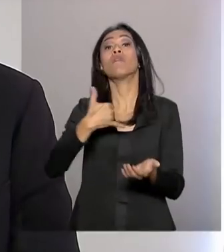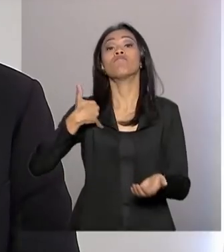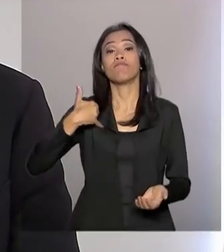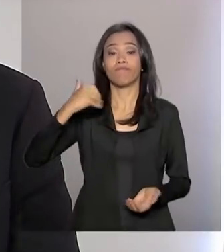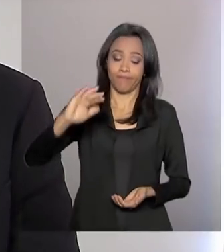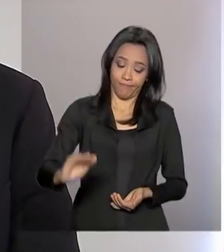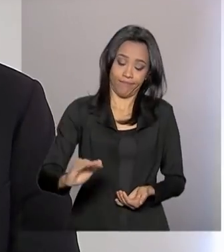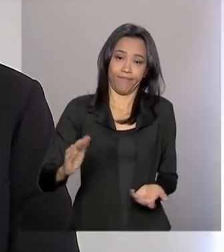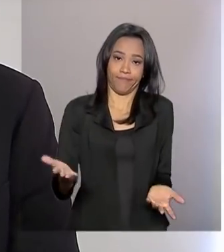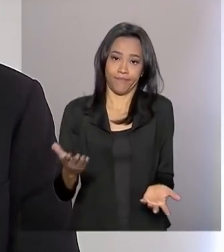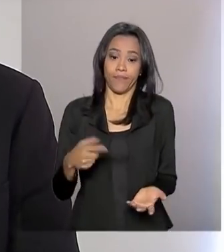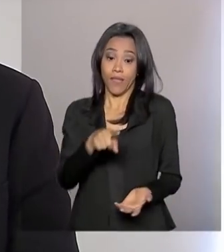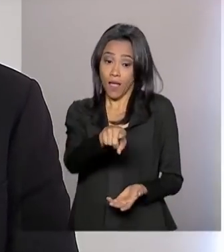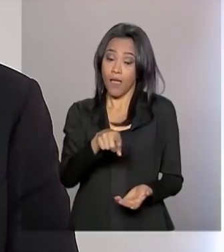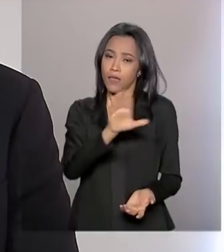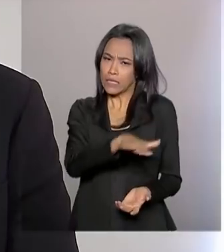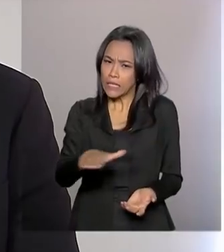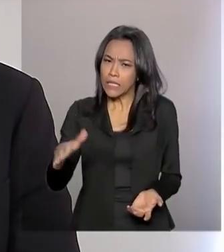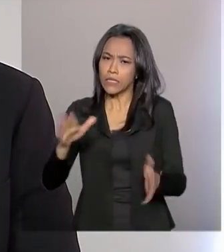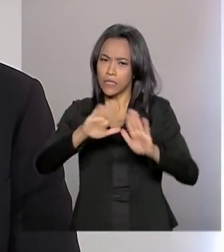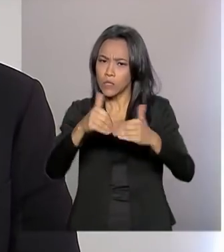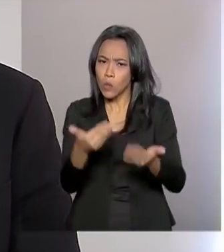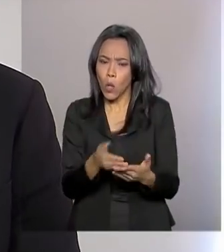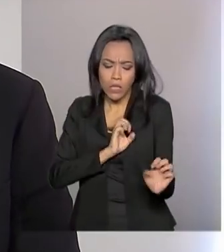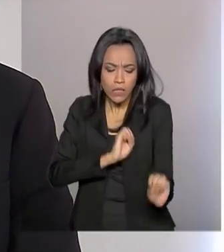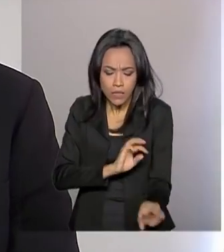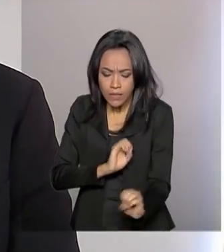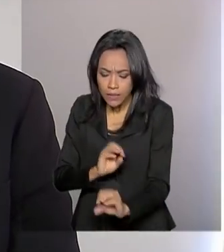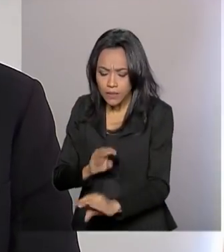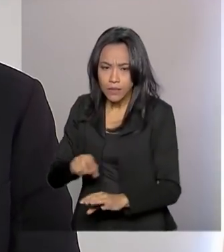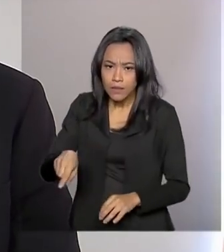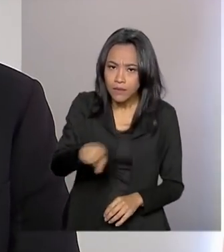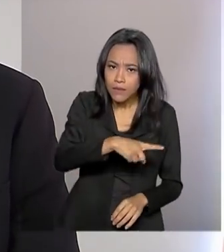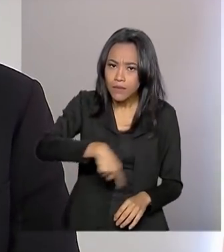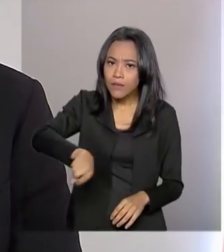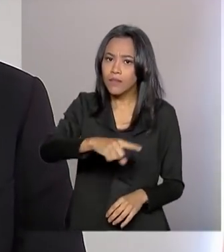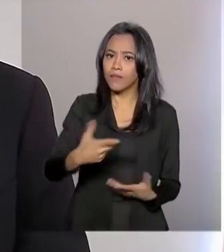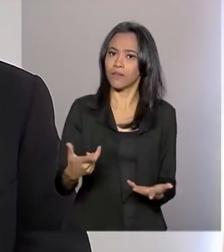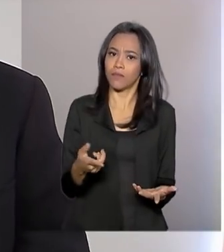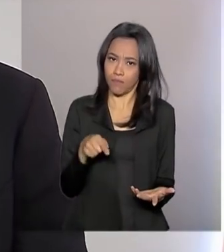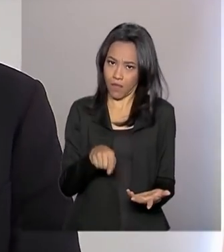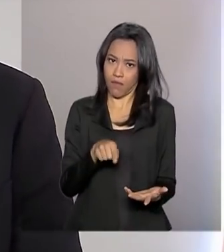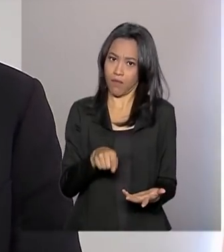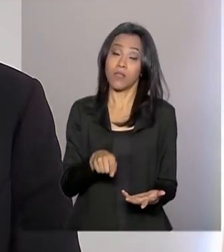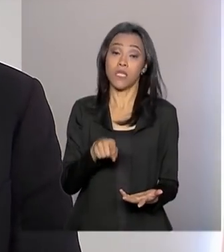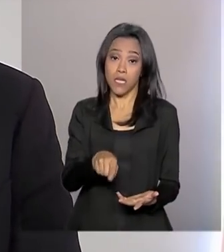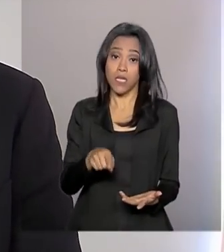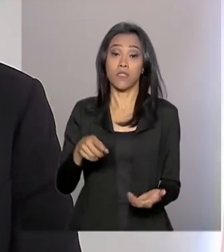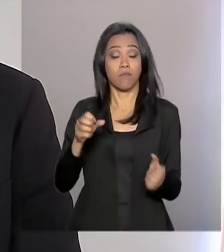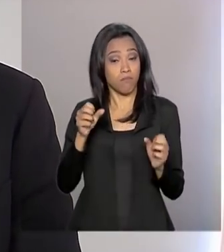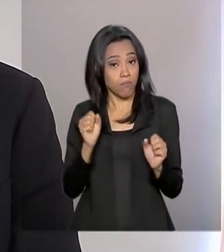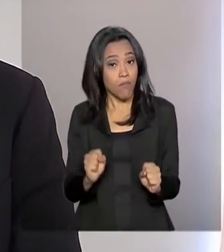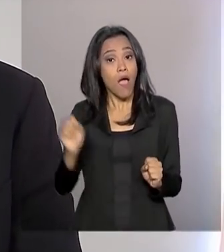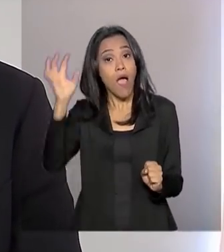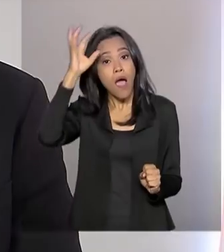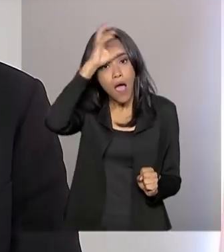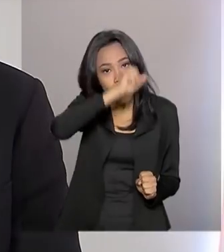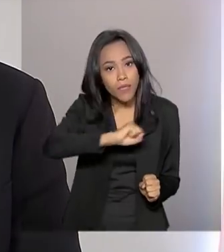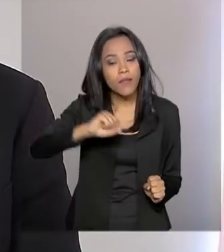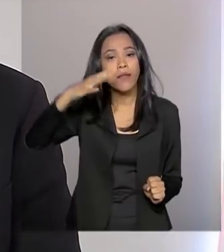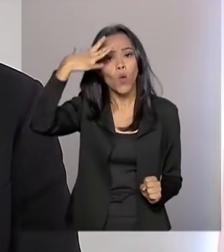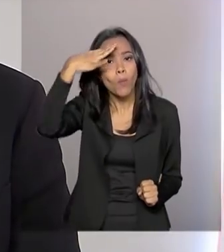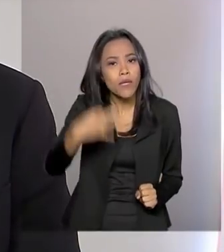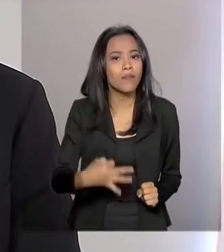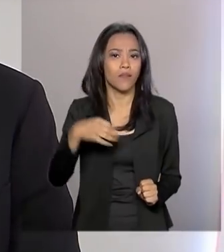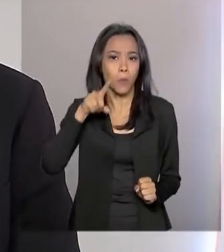Trabalho junto com as crianças, nas escolas, para que desde a infância os cidadãos brasileiros aprendam e compreendam